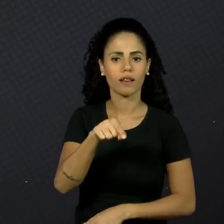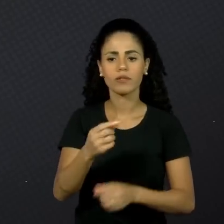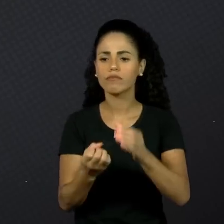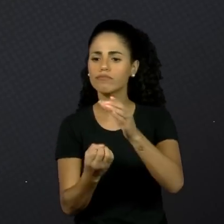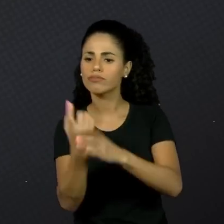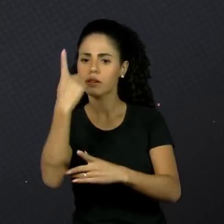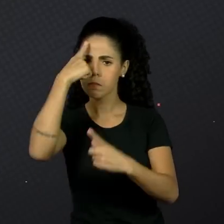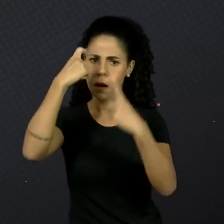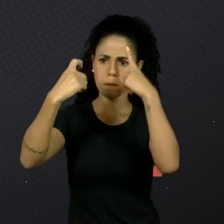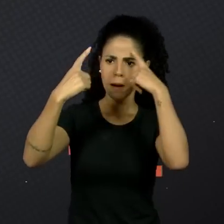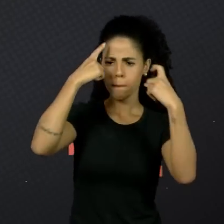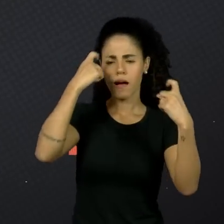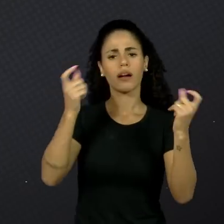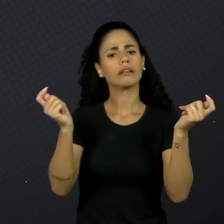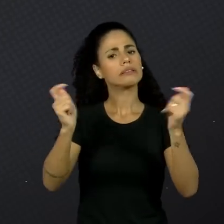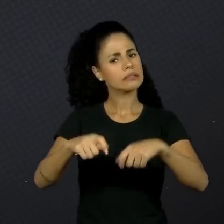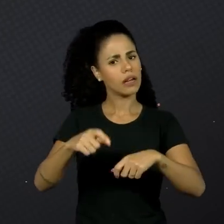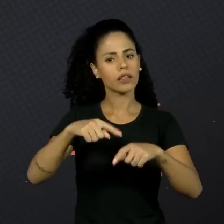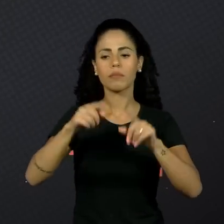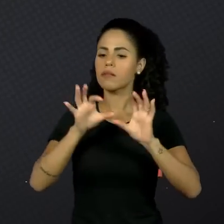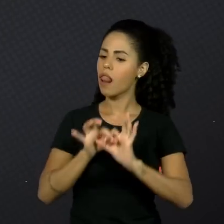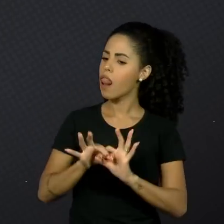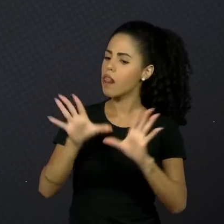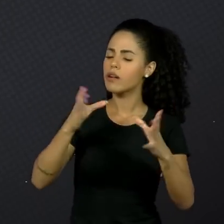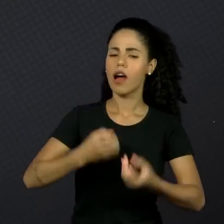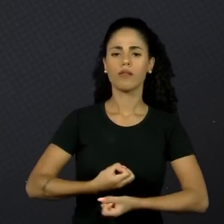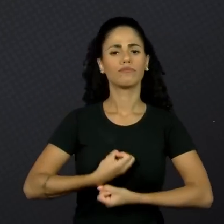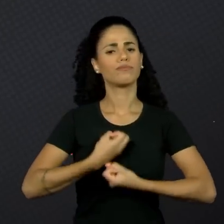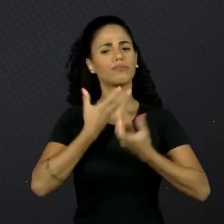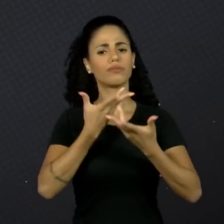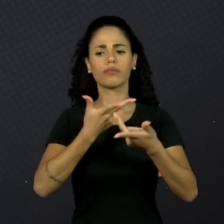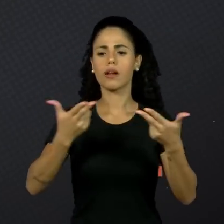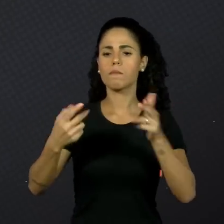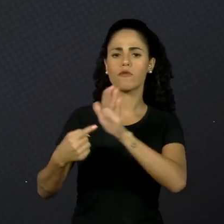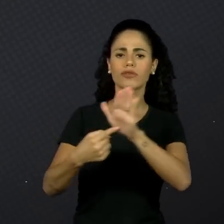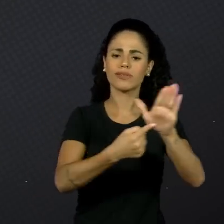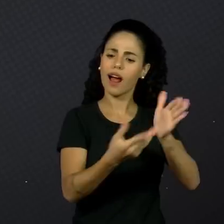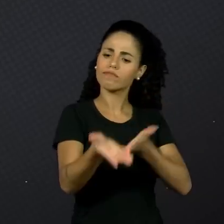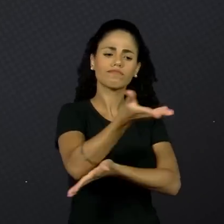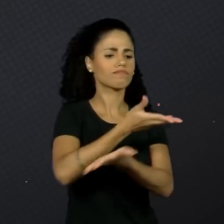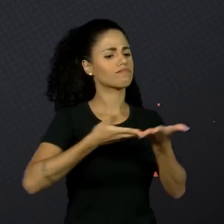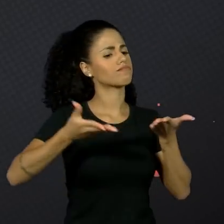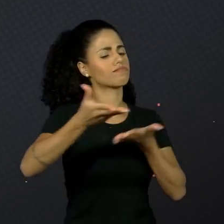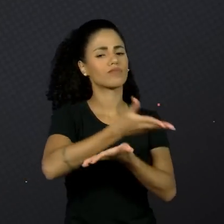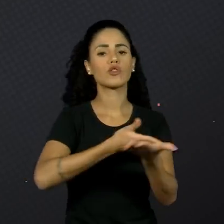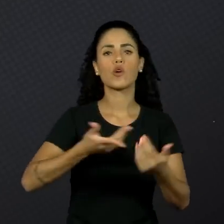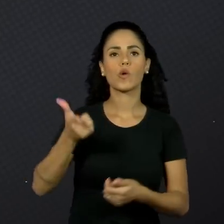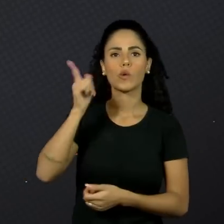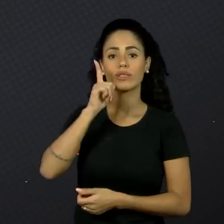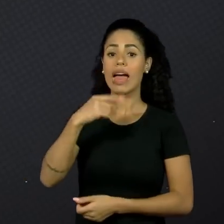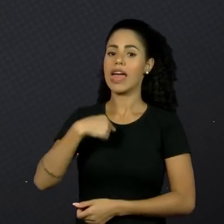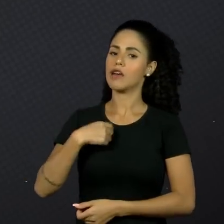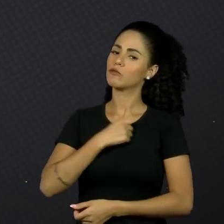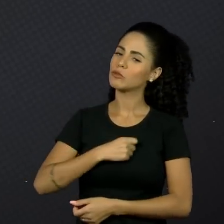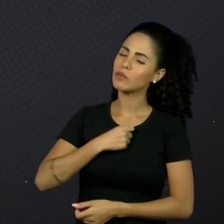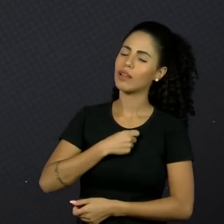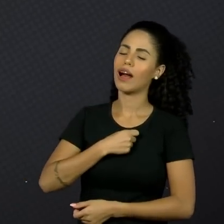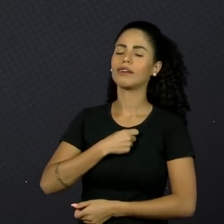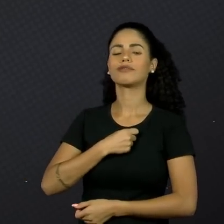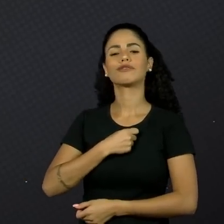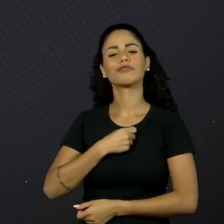criar e ter liberdade de falar e de interagir. Estou com saudade, Guilherme, um beijo